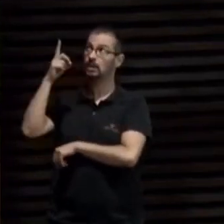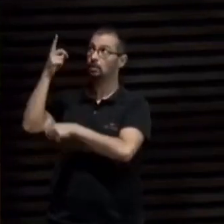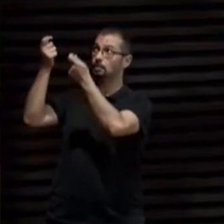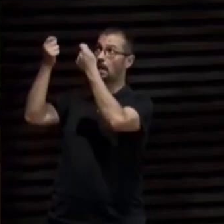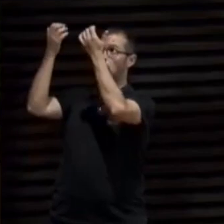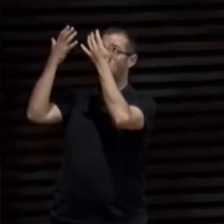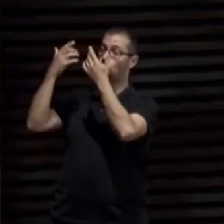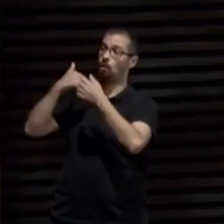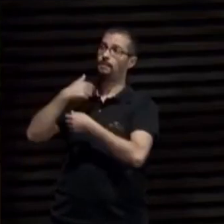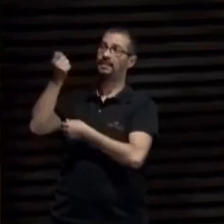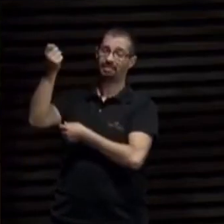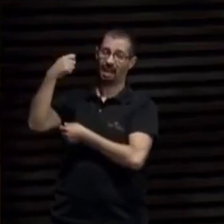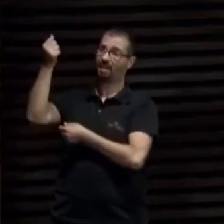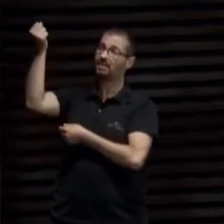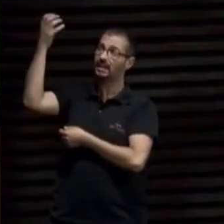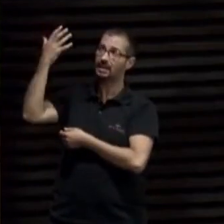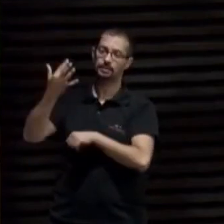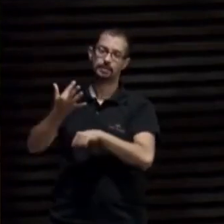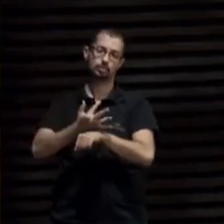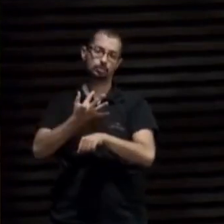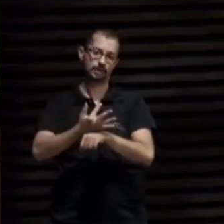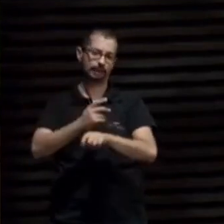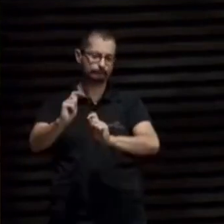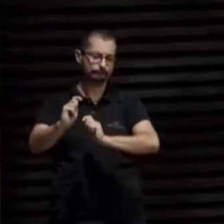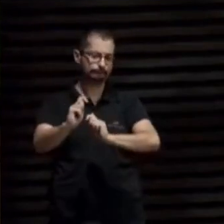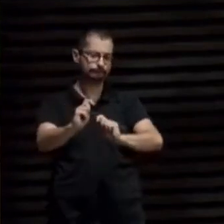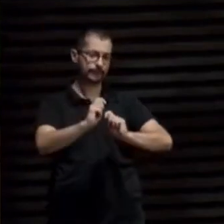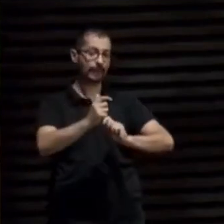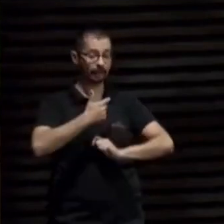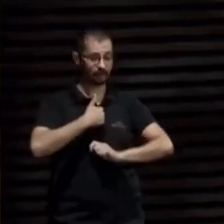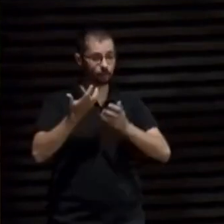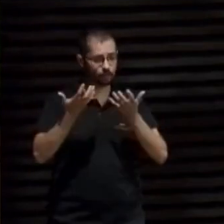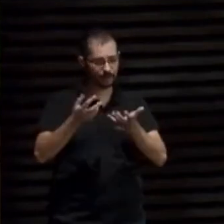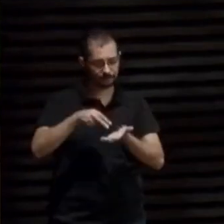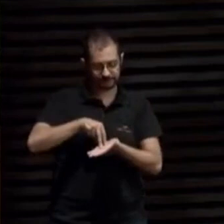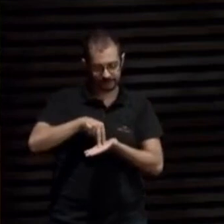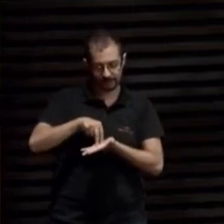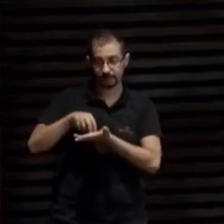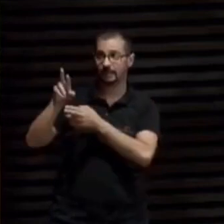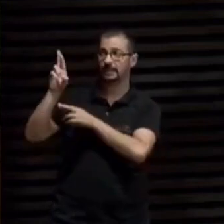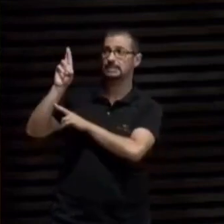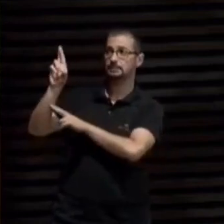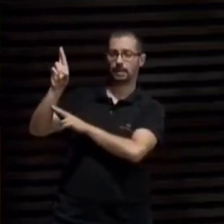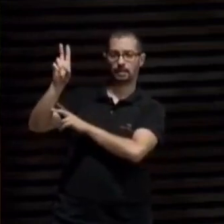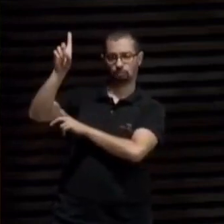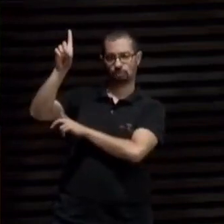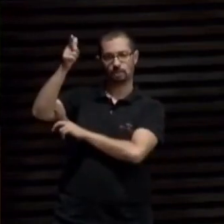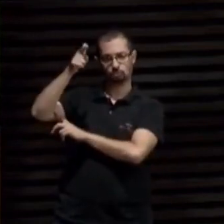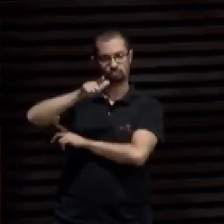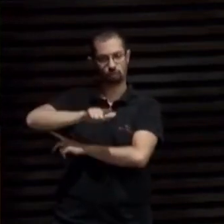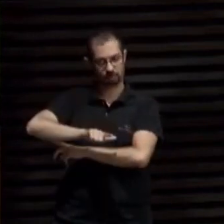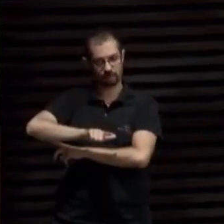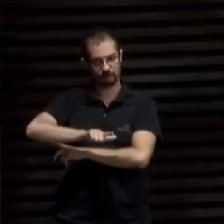de suportar a tribulação. Eu quero ficar esperando pelo Senhor, esperando